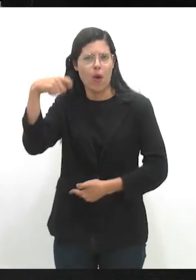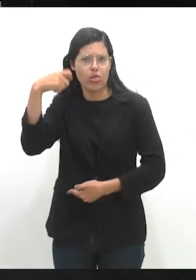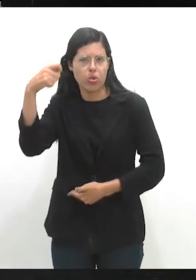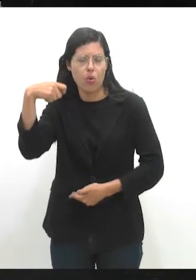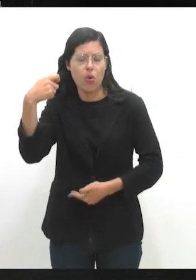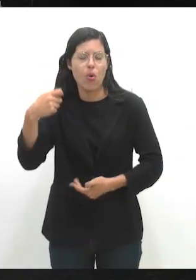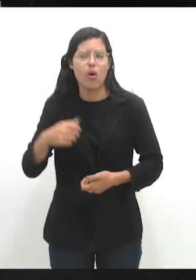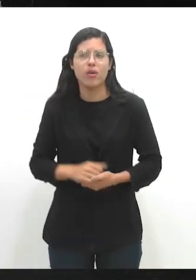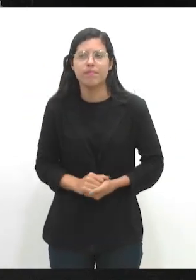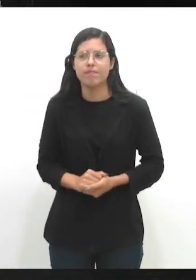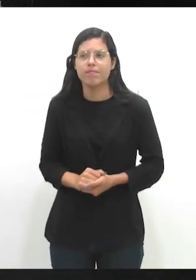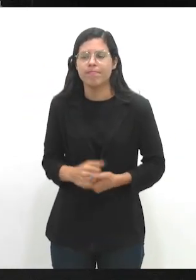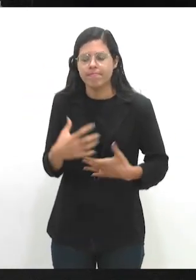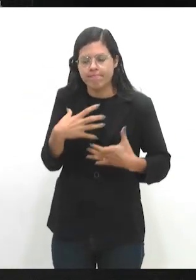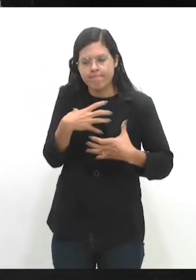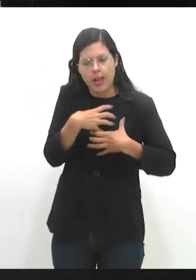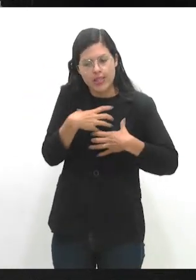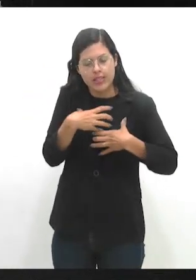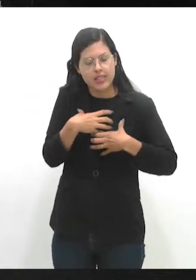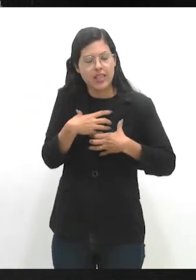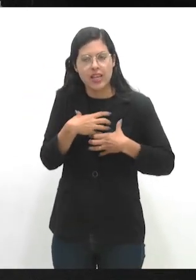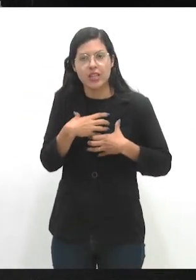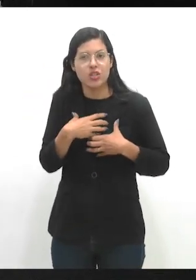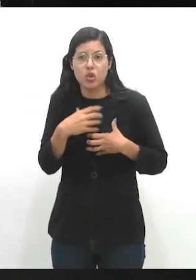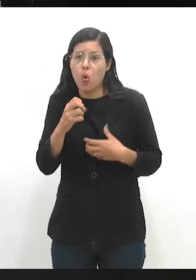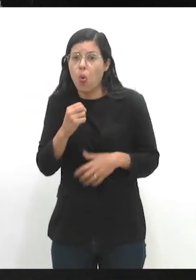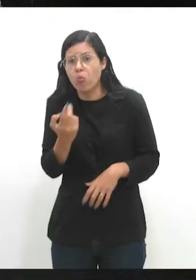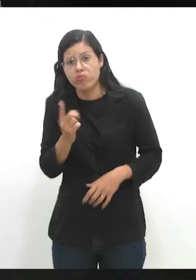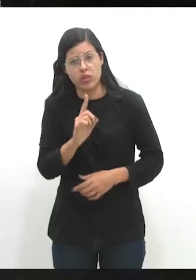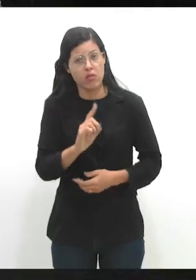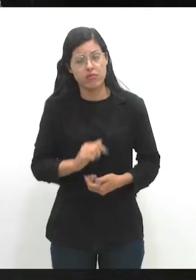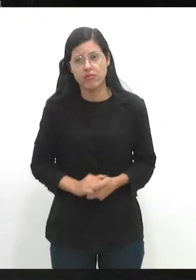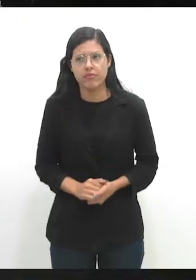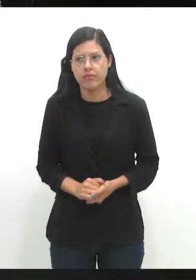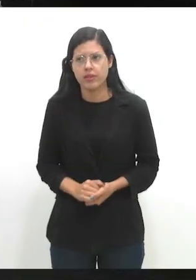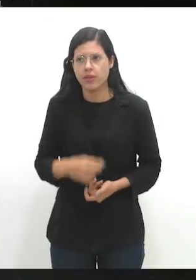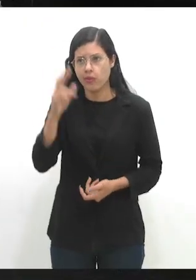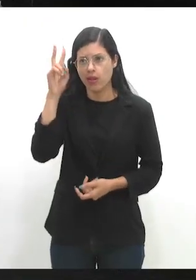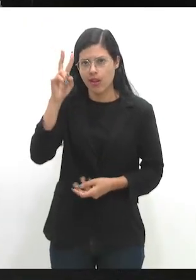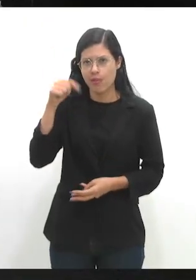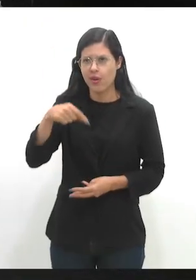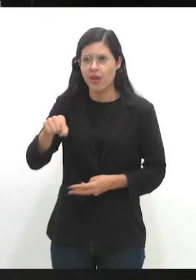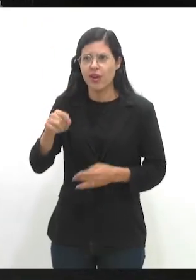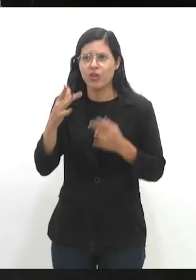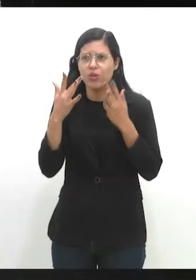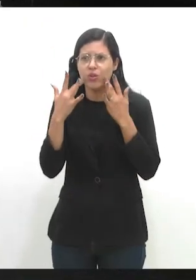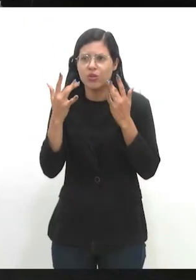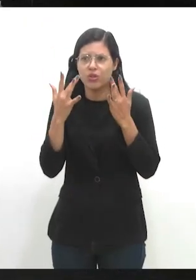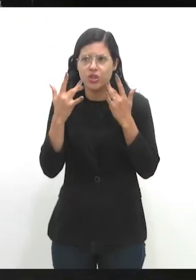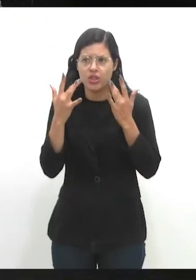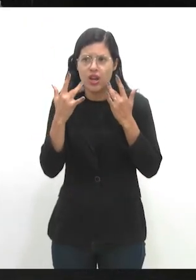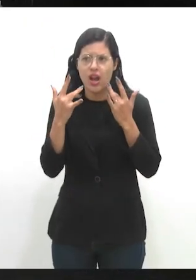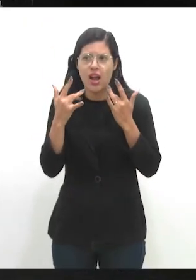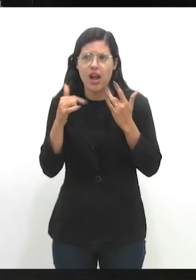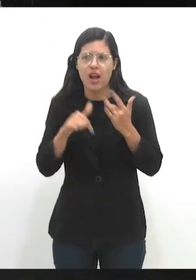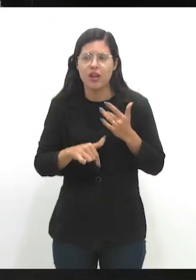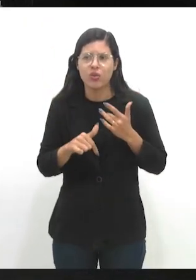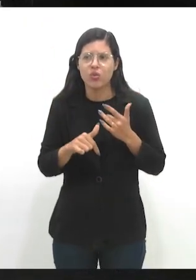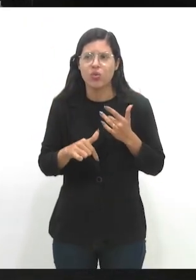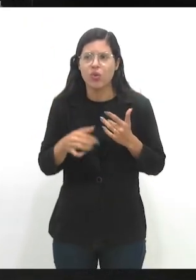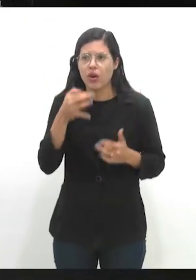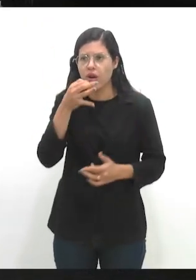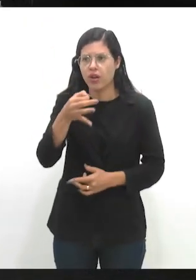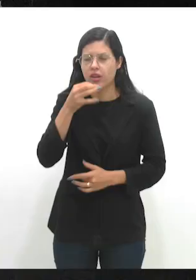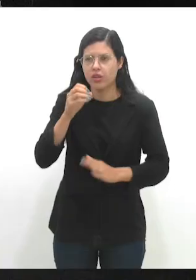atriz, que te comove ou não. Eu me lembro que eu ia muito ao teatro com o Ian Michalski, que eu era crítico